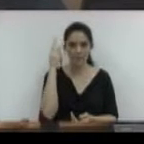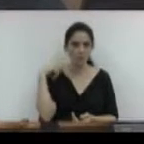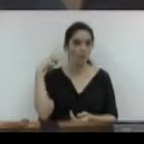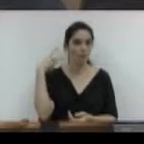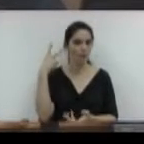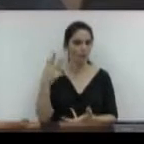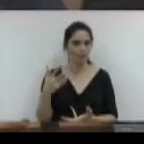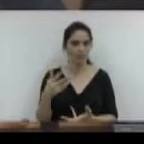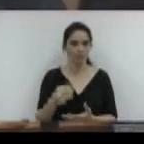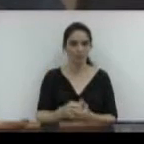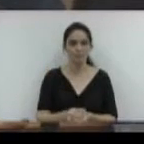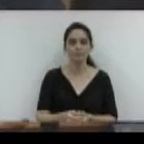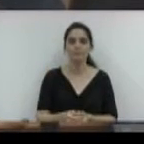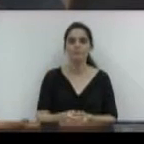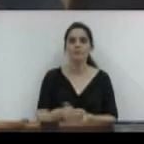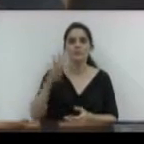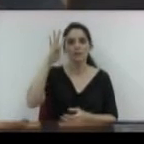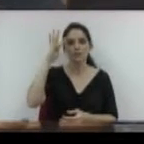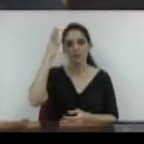Ética, Resolução